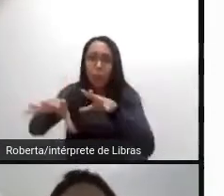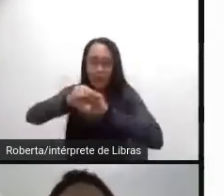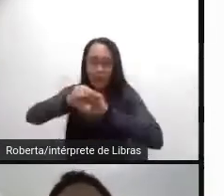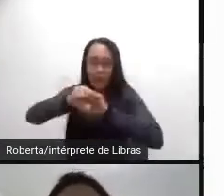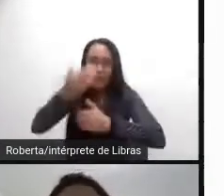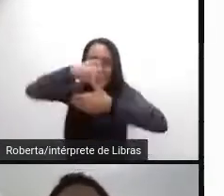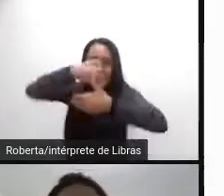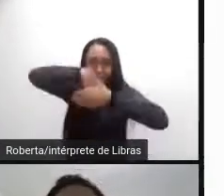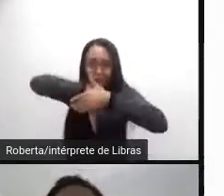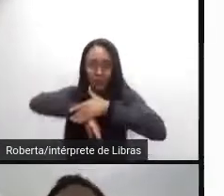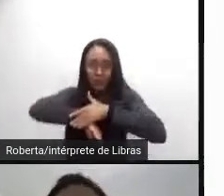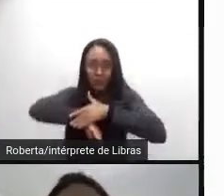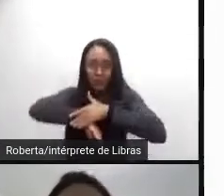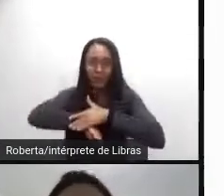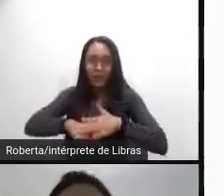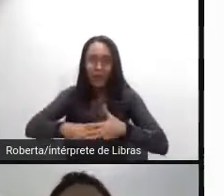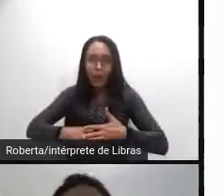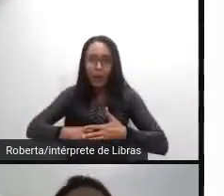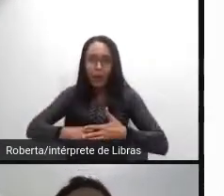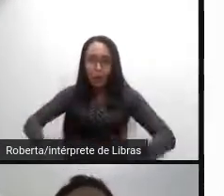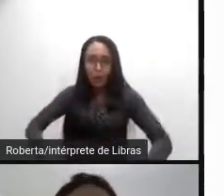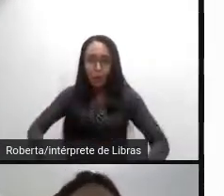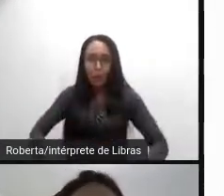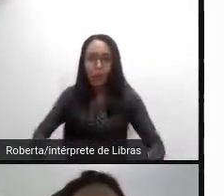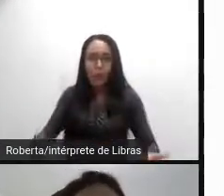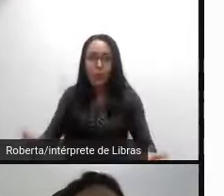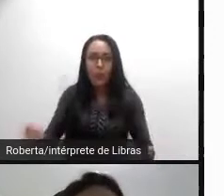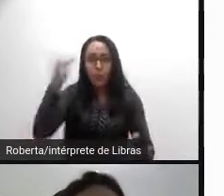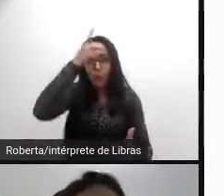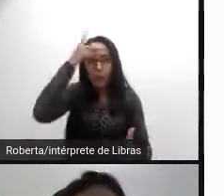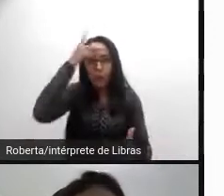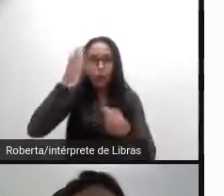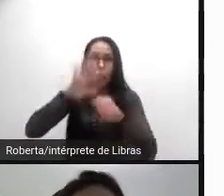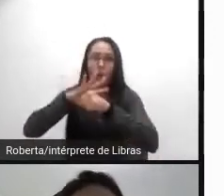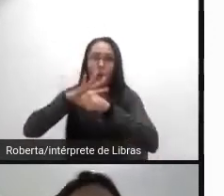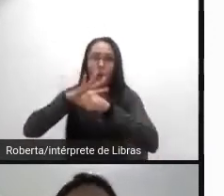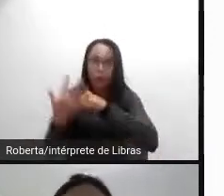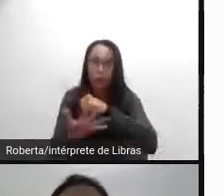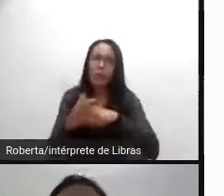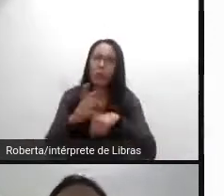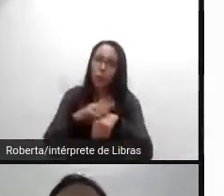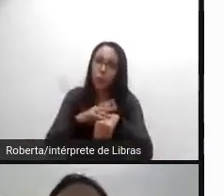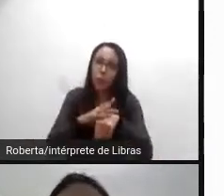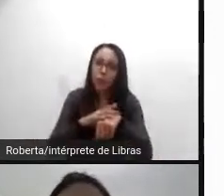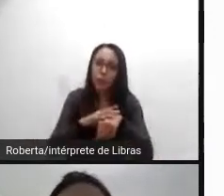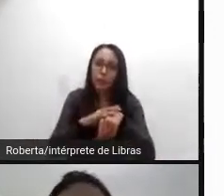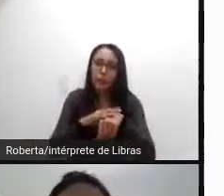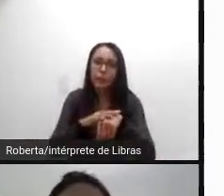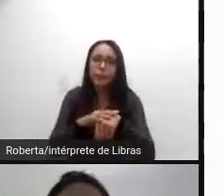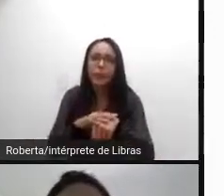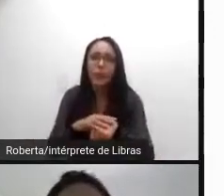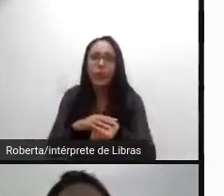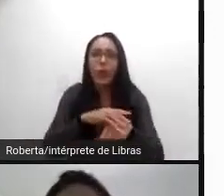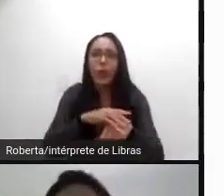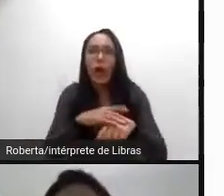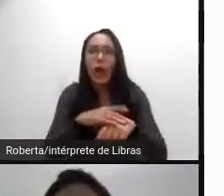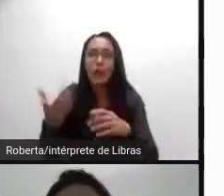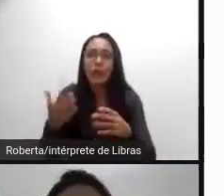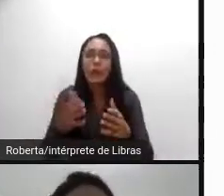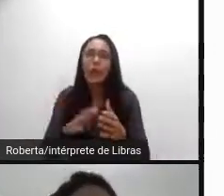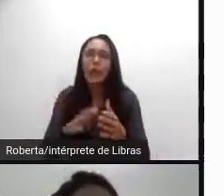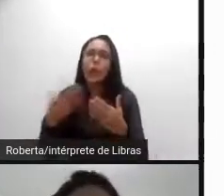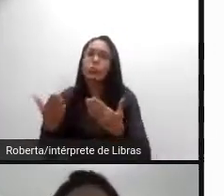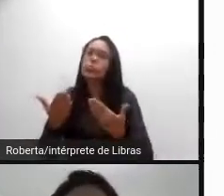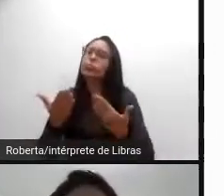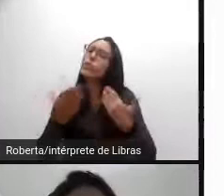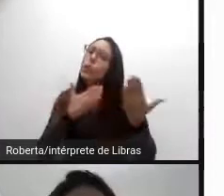que tinha uma pessoa com Covid-19, uma pessoa está doente. E aí eu entrei em contato com essa pessoa